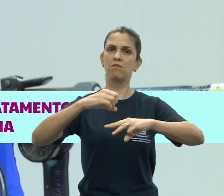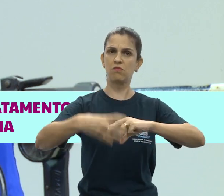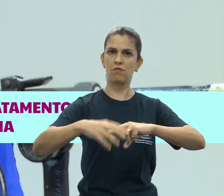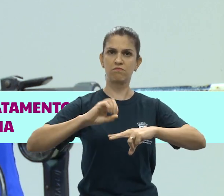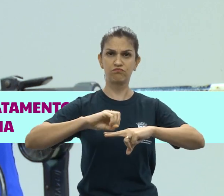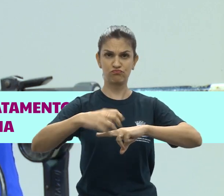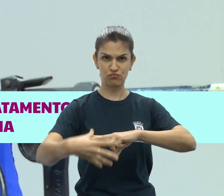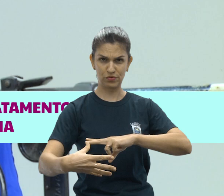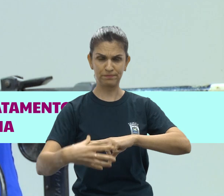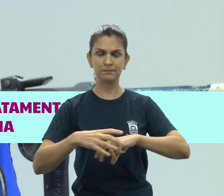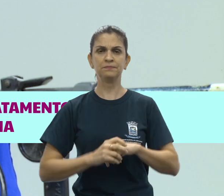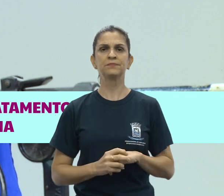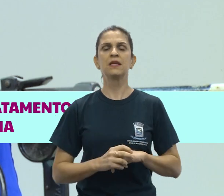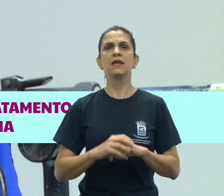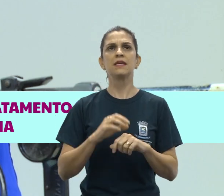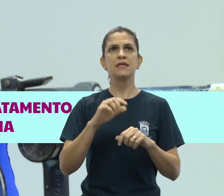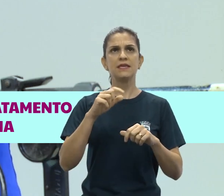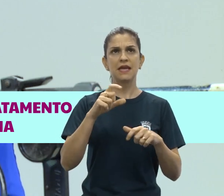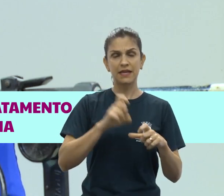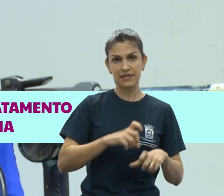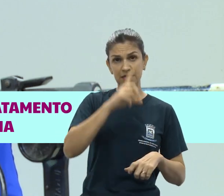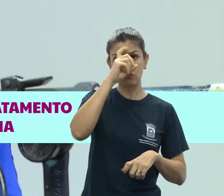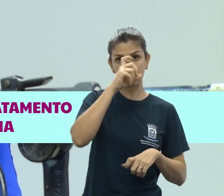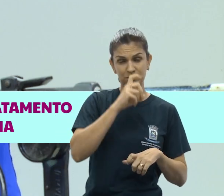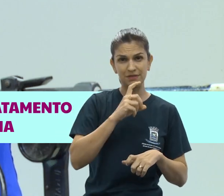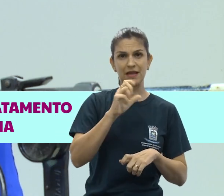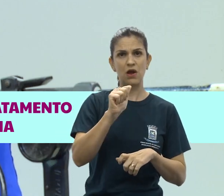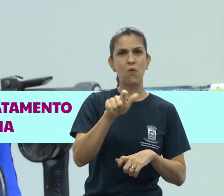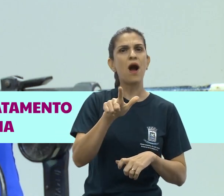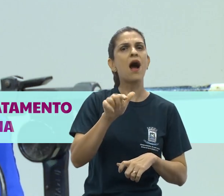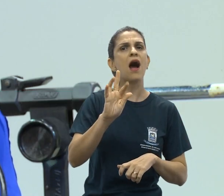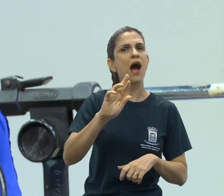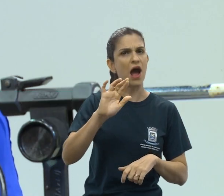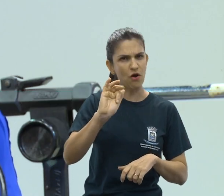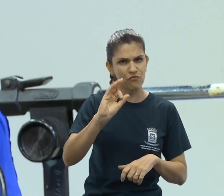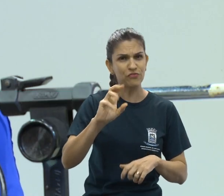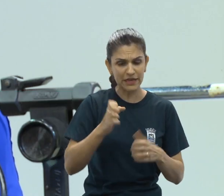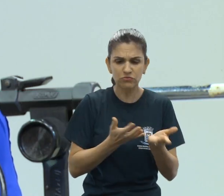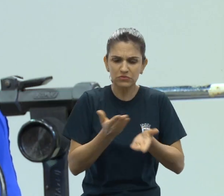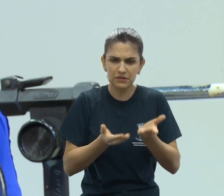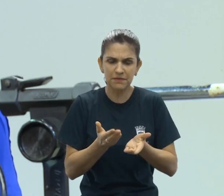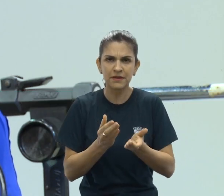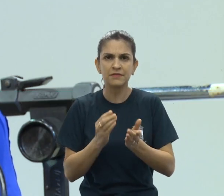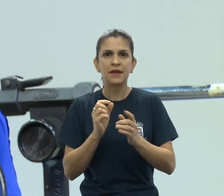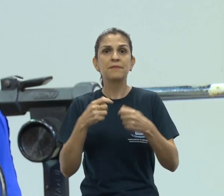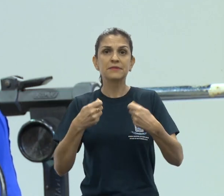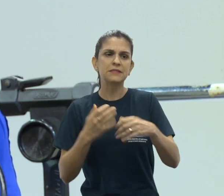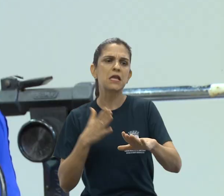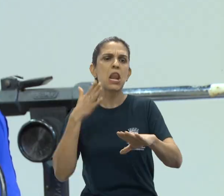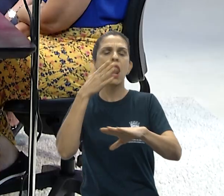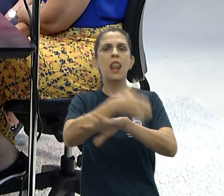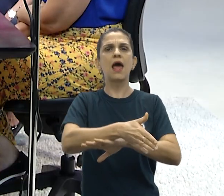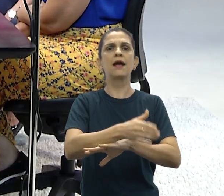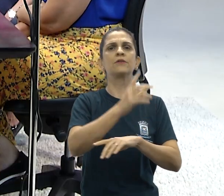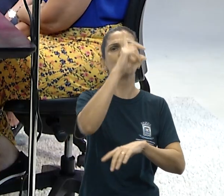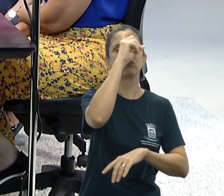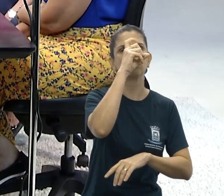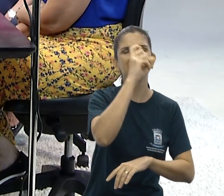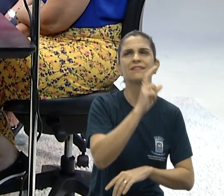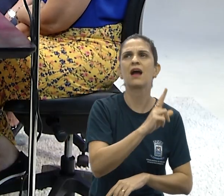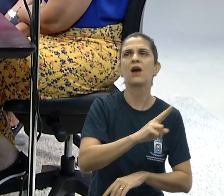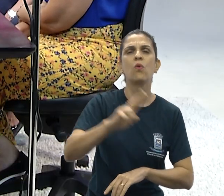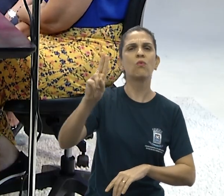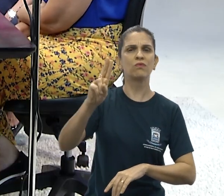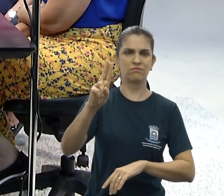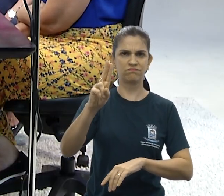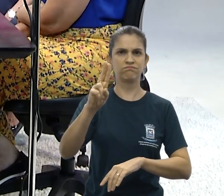a radioterapia lá no HU. Totalmente muito difícil para mim, né? Questão de ir, de